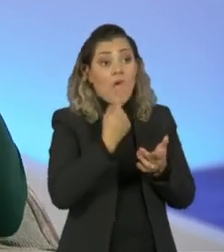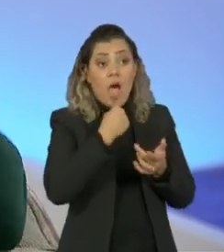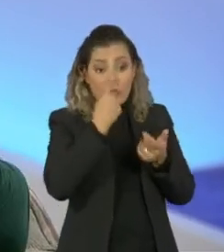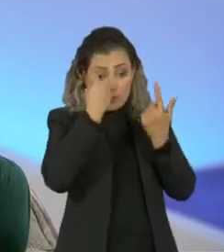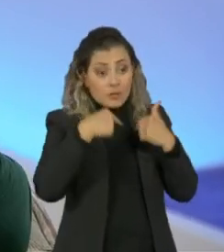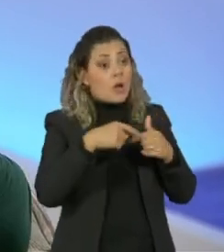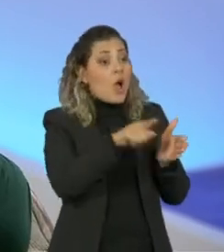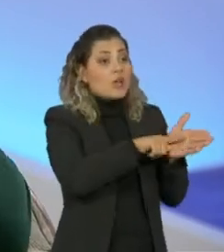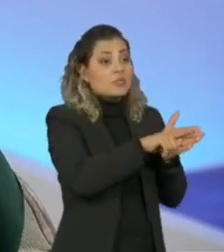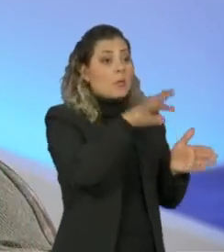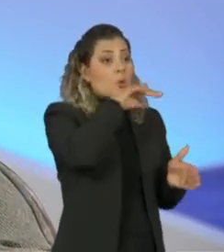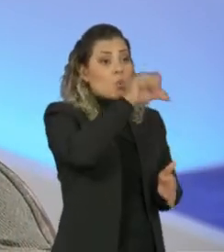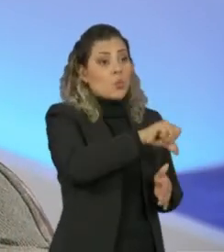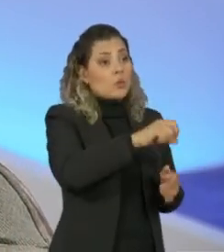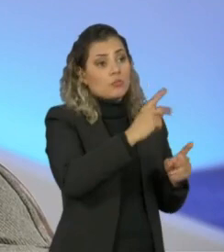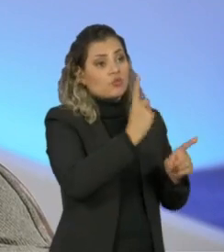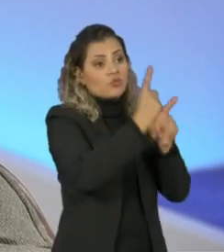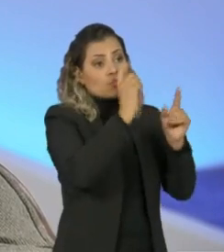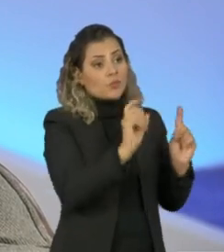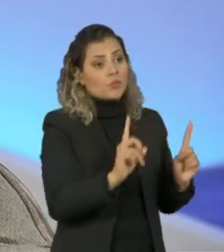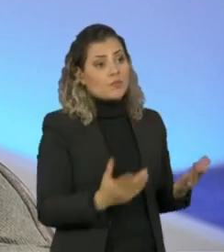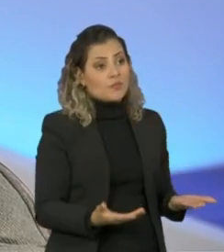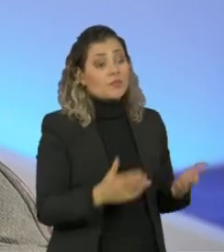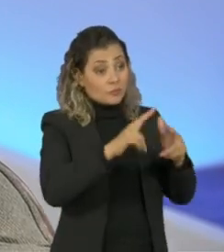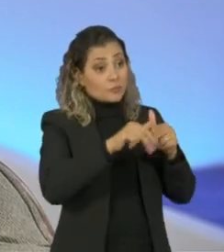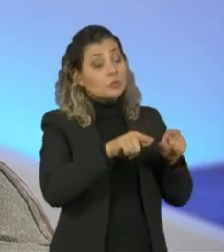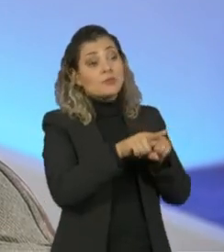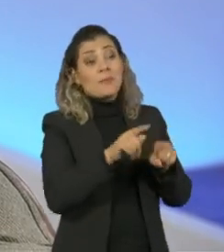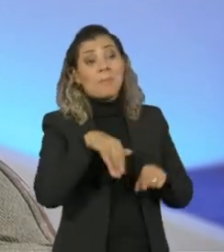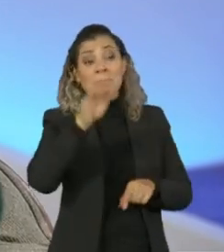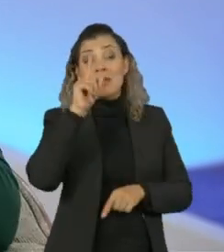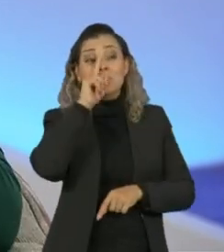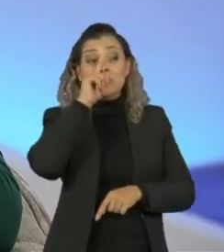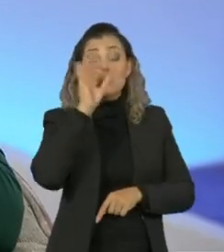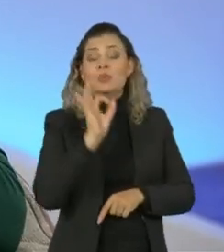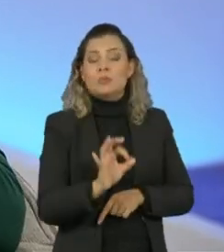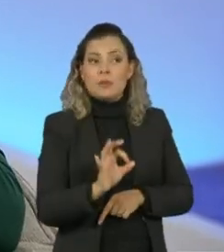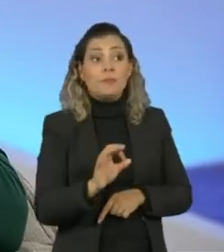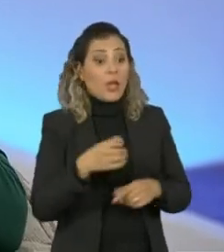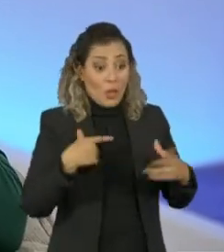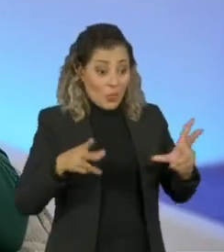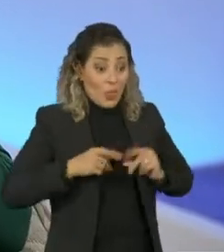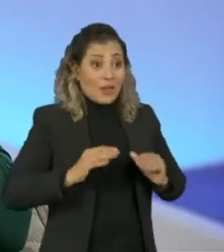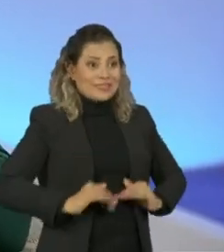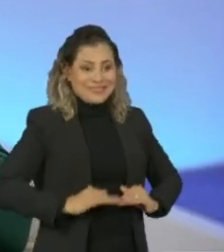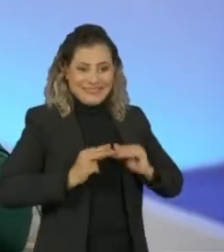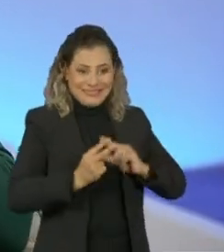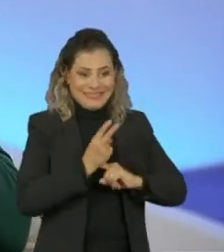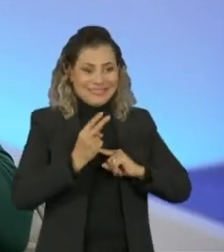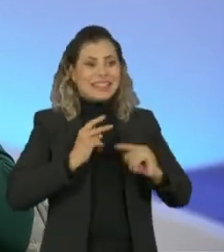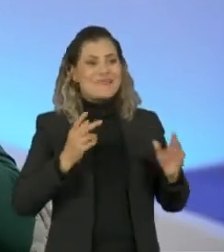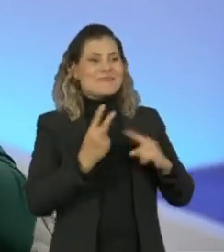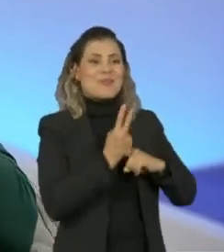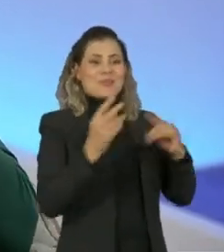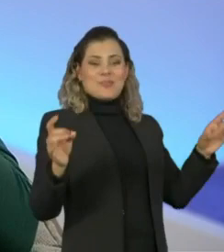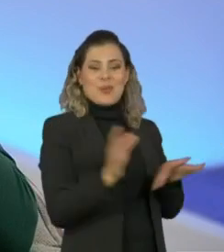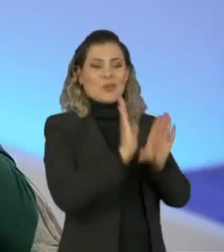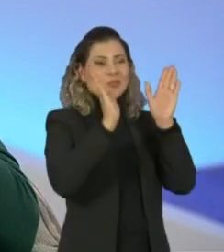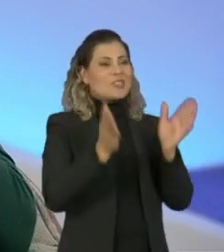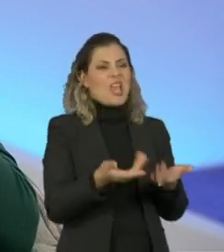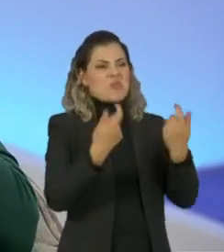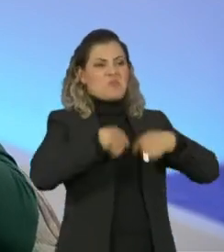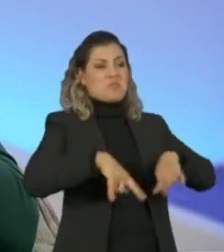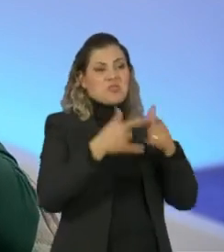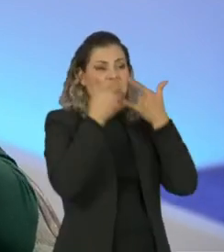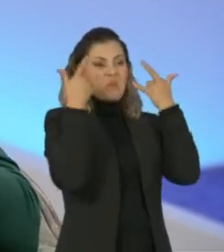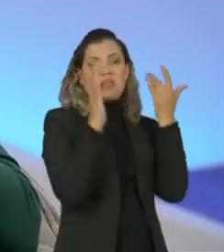é ruim, o teste não viu. E o outro lado, que é mais perigoso ainda. Oba, eu tenho anticorpos, estou protegido, não preciso